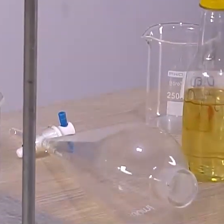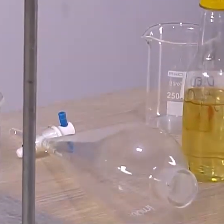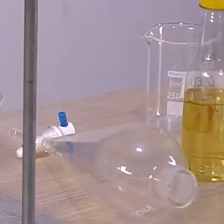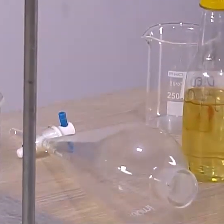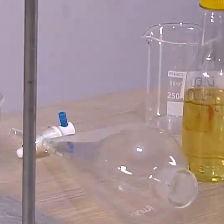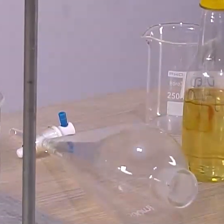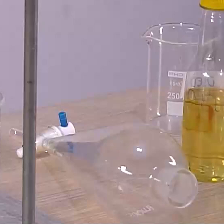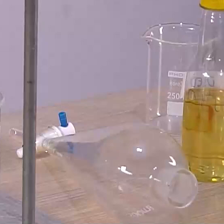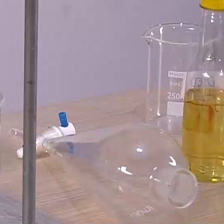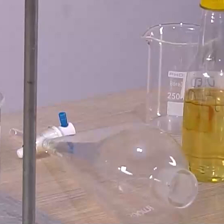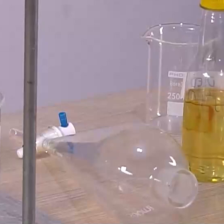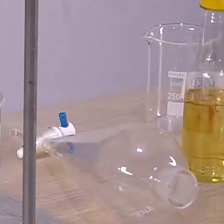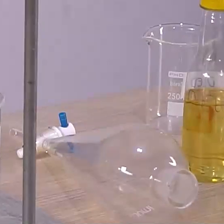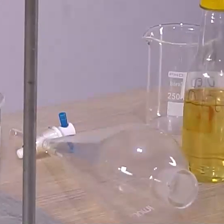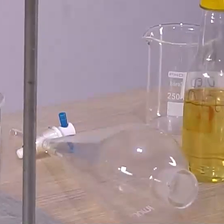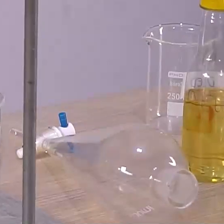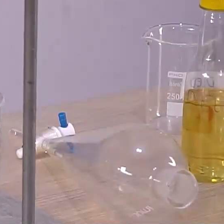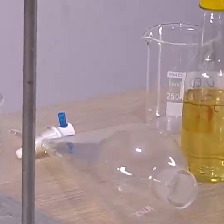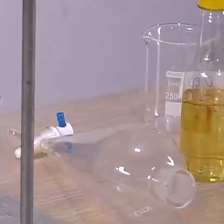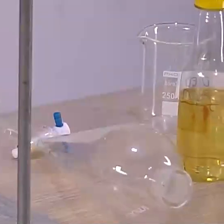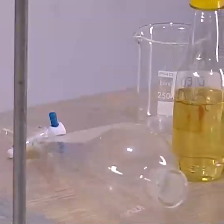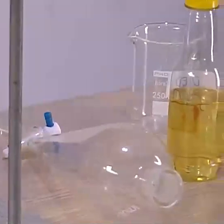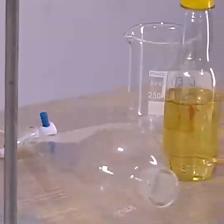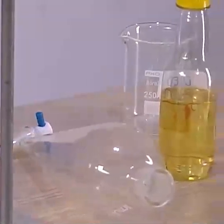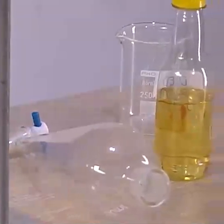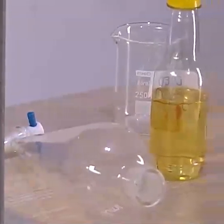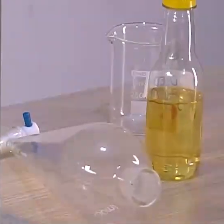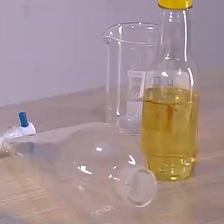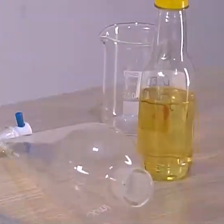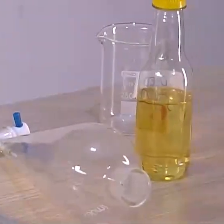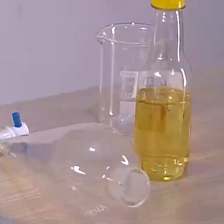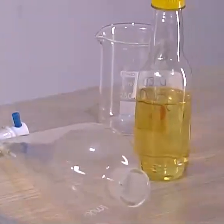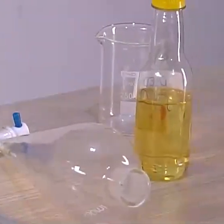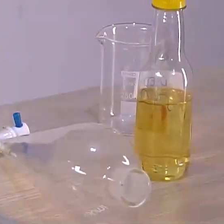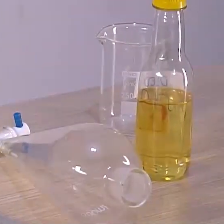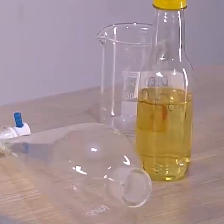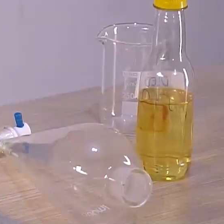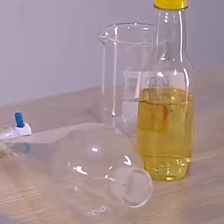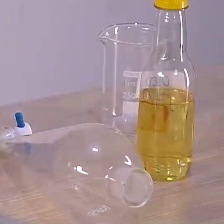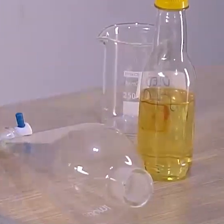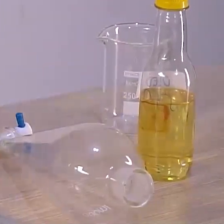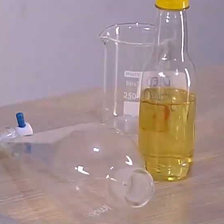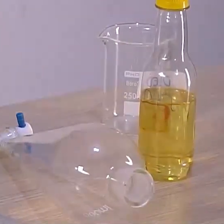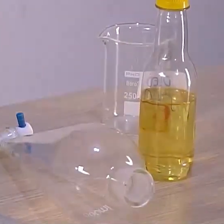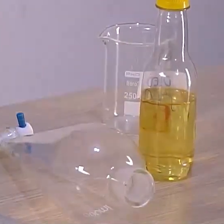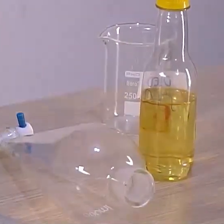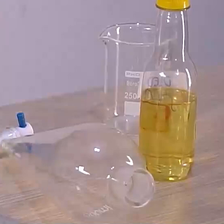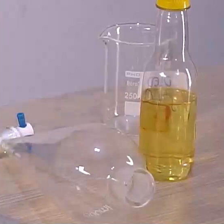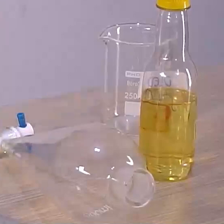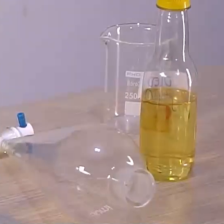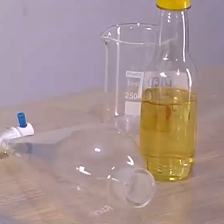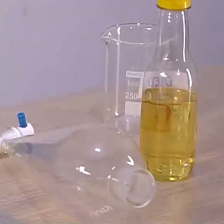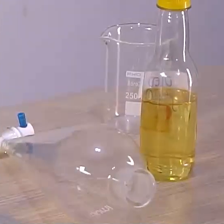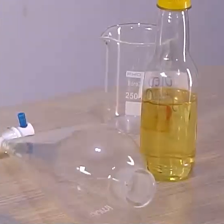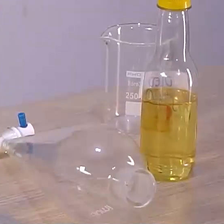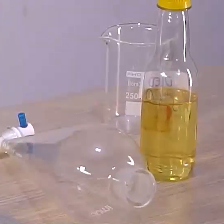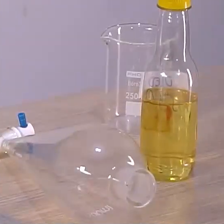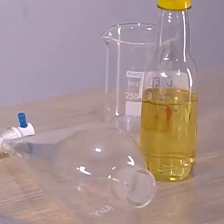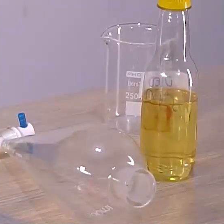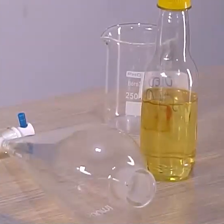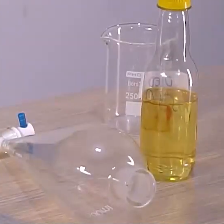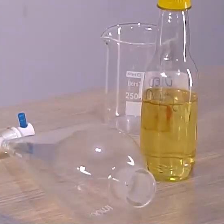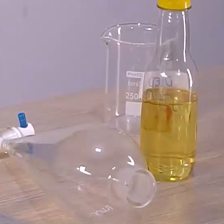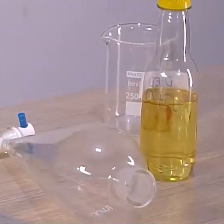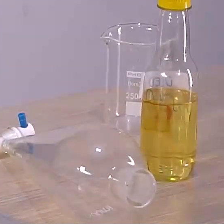filtro para fazer a separação. A água está sendo obtida e a areia está